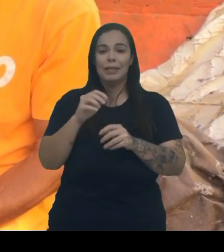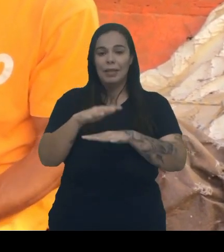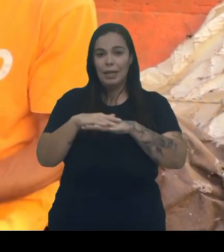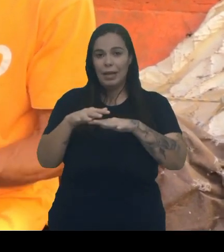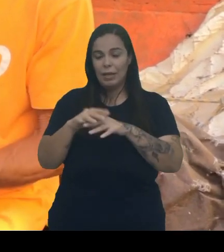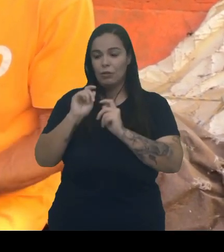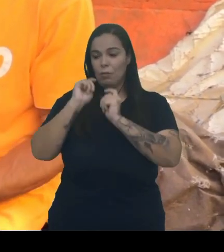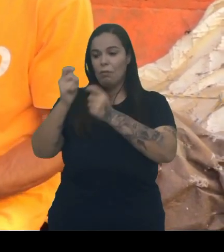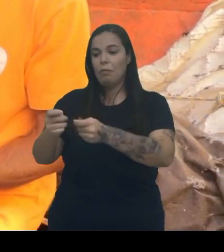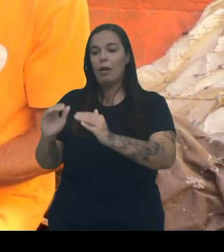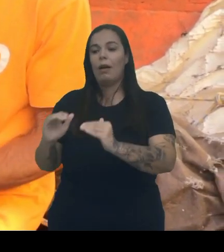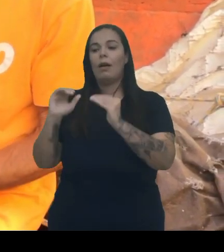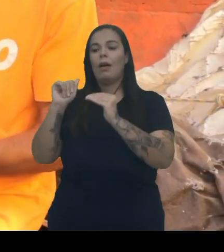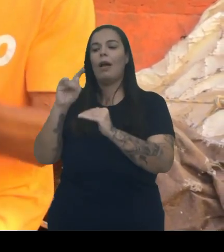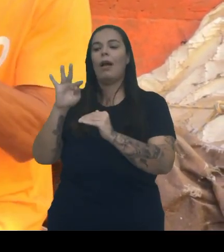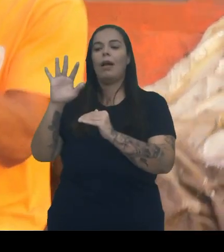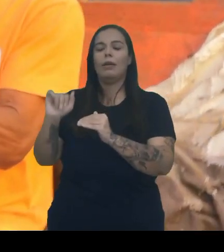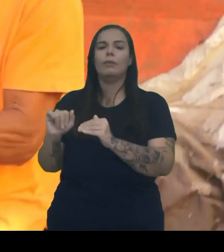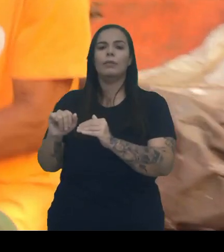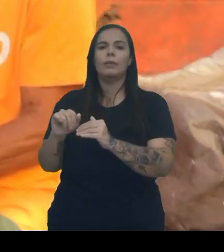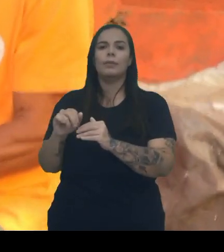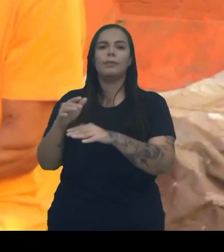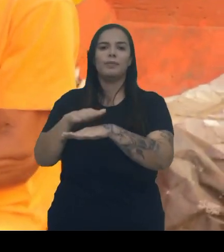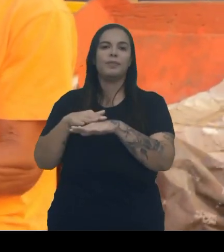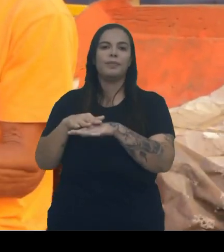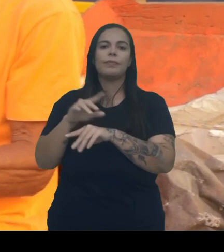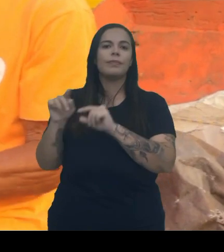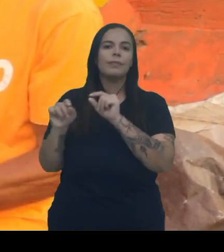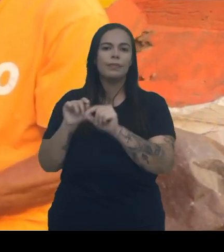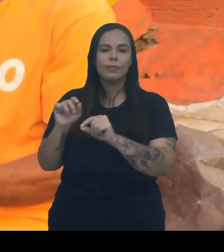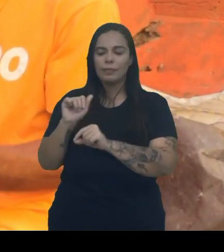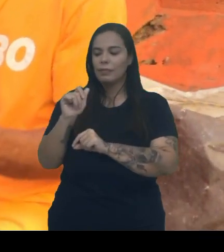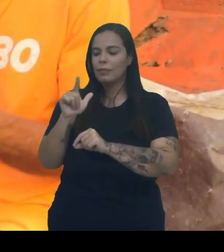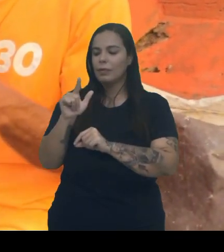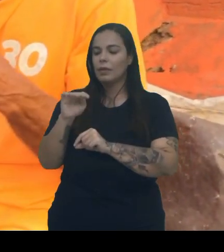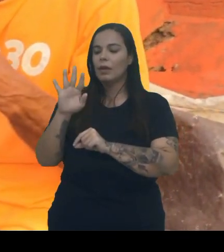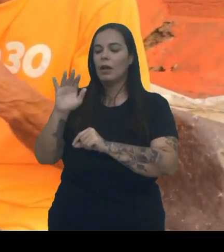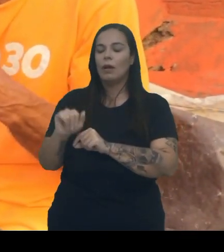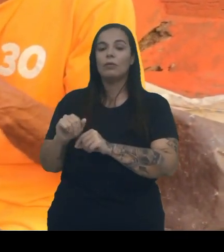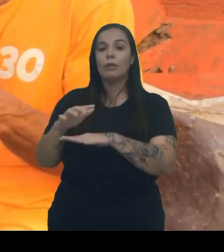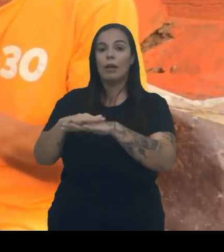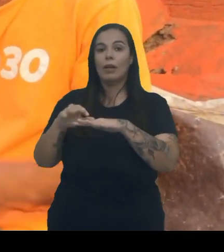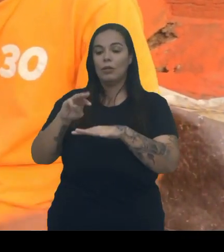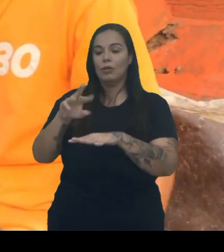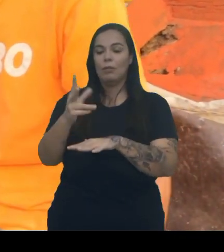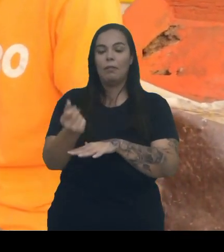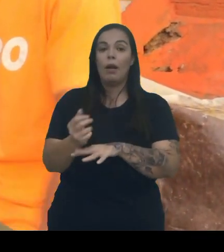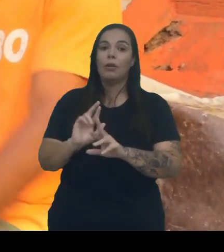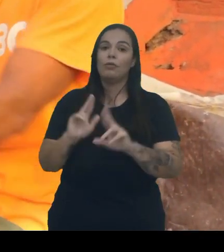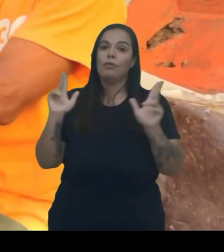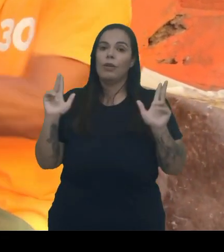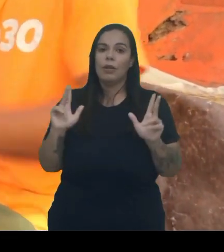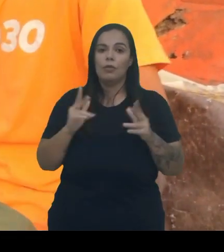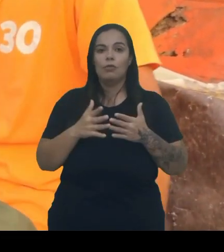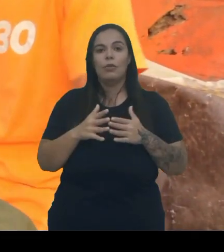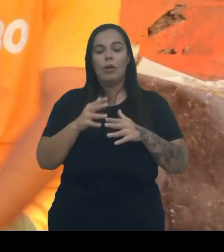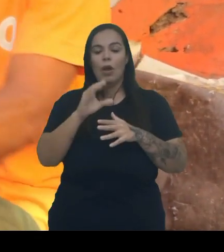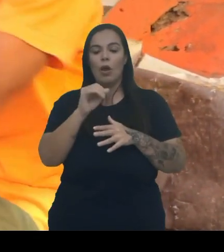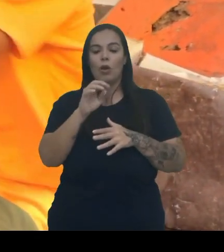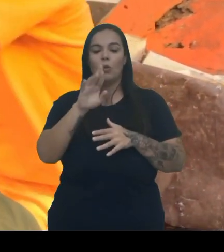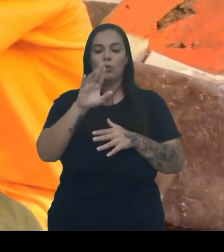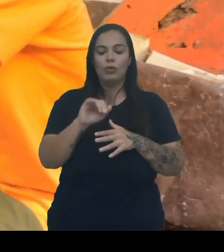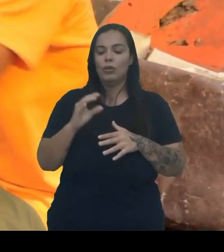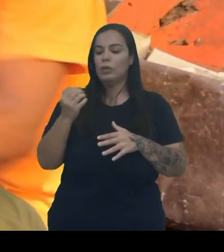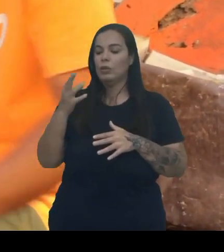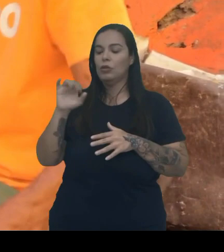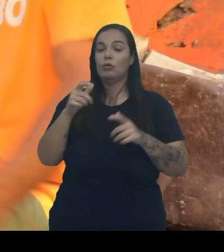embarca a rede, a moda é rede alta. A rede alta, o que nós estávamos conversando ali? Rede alta é a pescaria de rede malha. Rede alta é diferente. Um embarca a cortiça